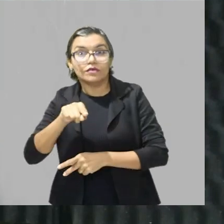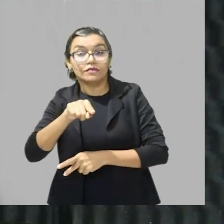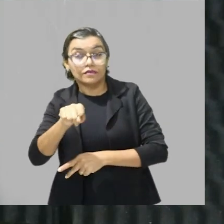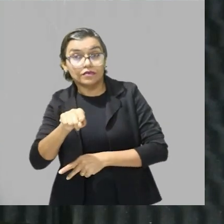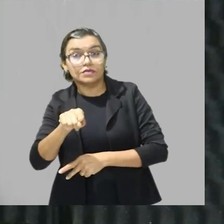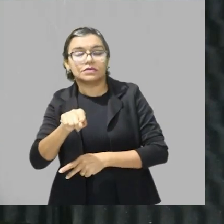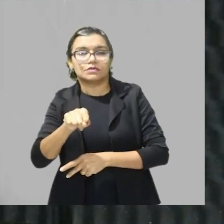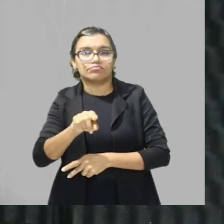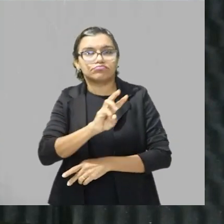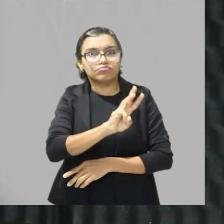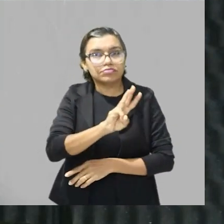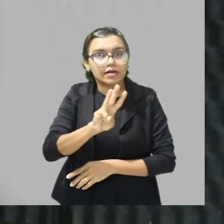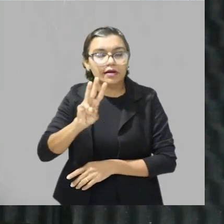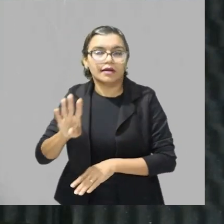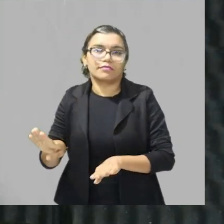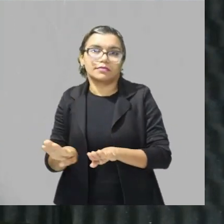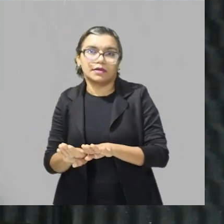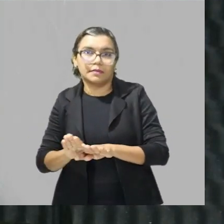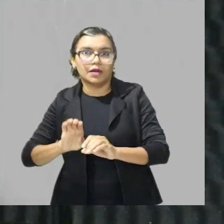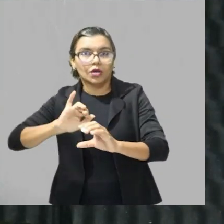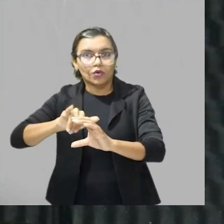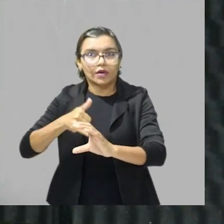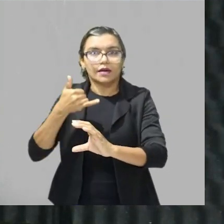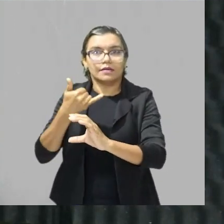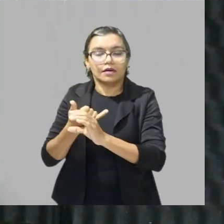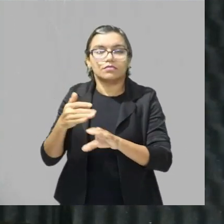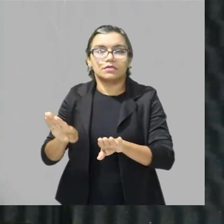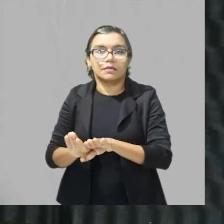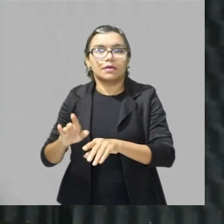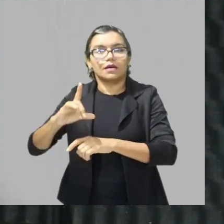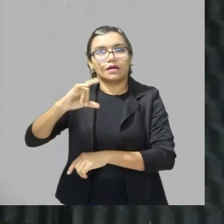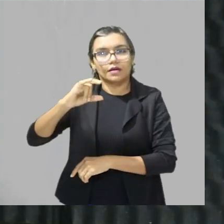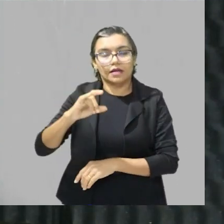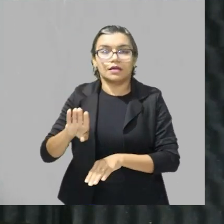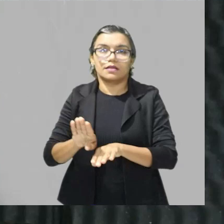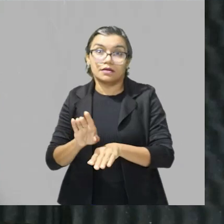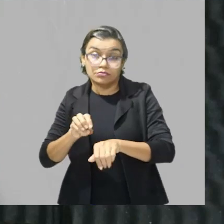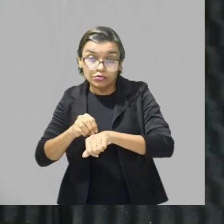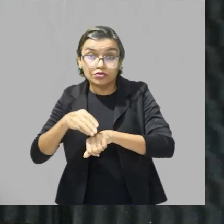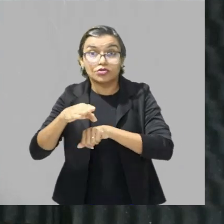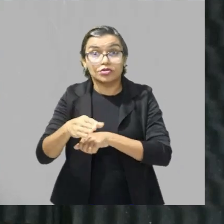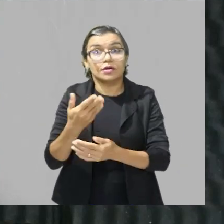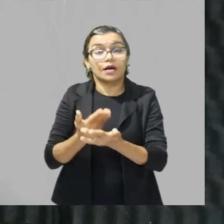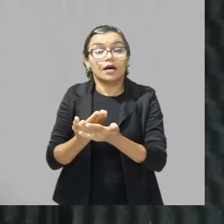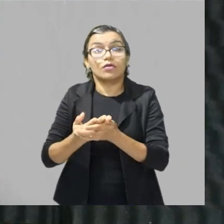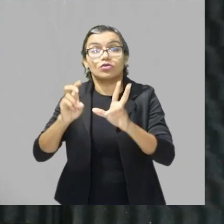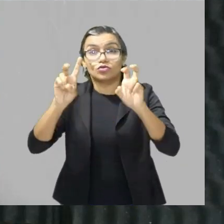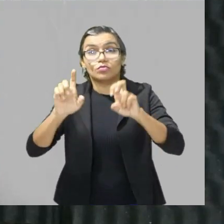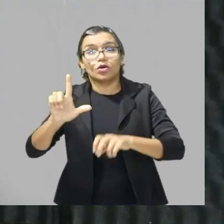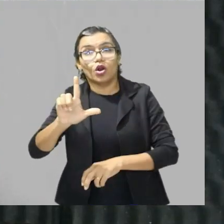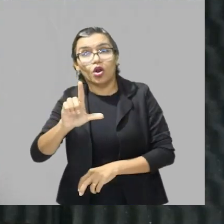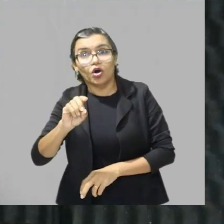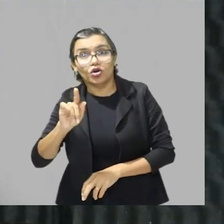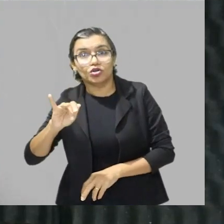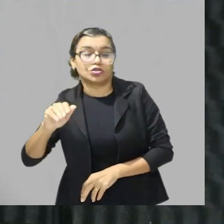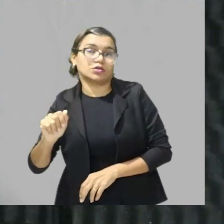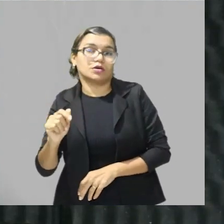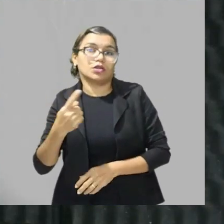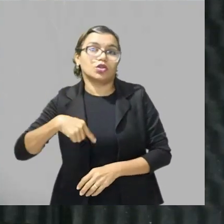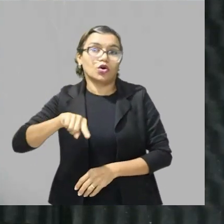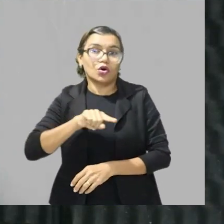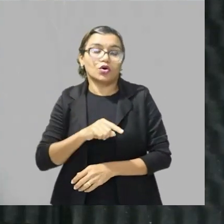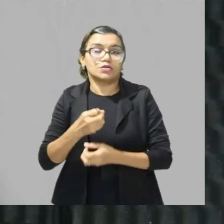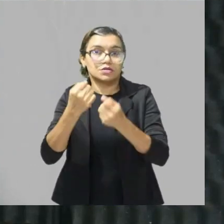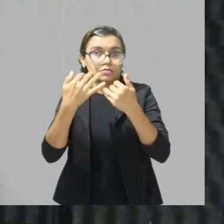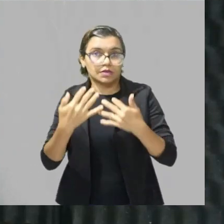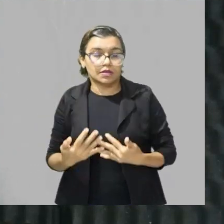o nosso canal o nosso Instagram temos dicas aulas questões sobre lógica e nós estamos tratando